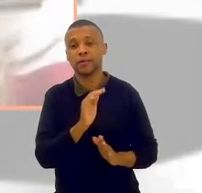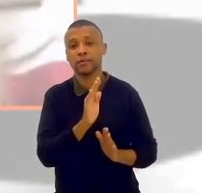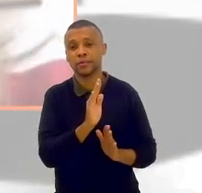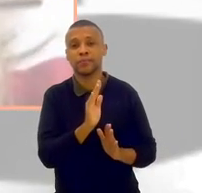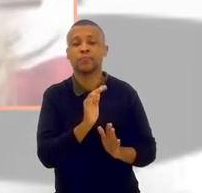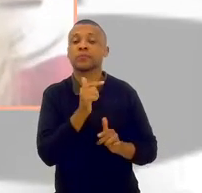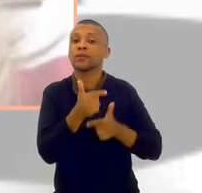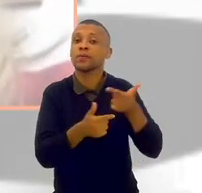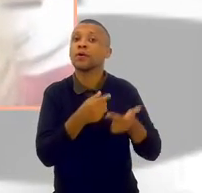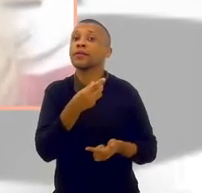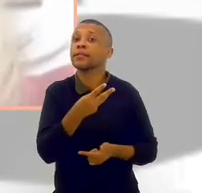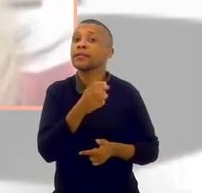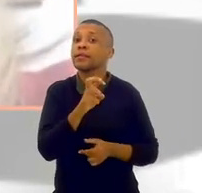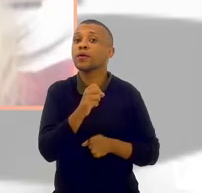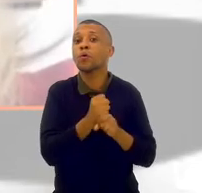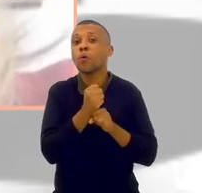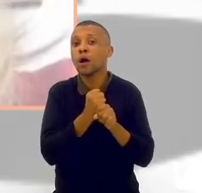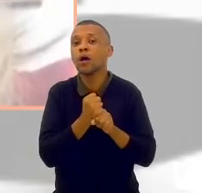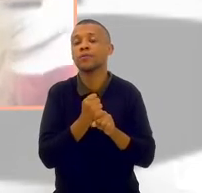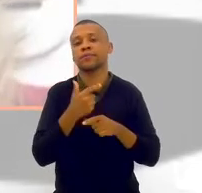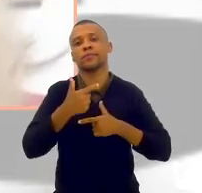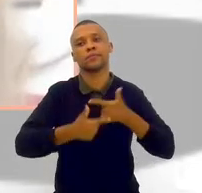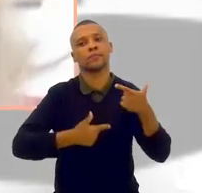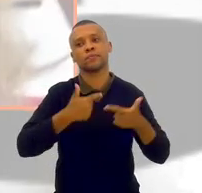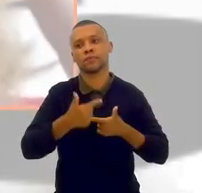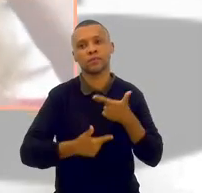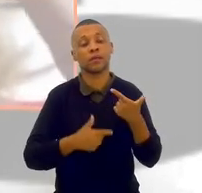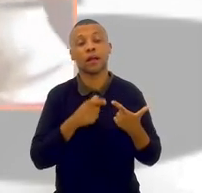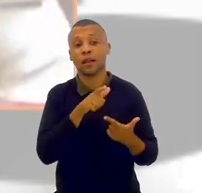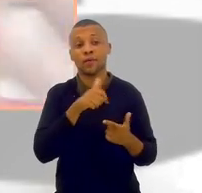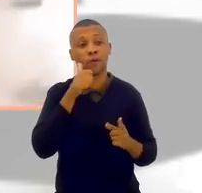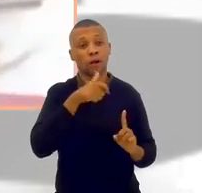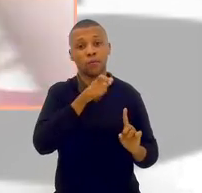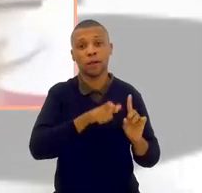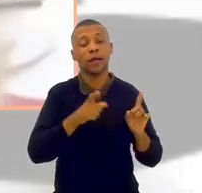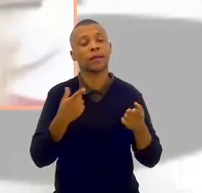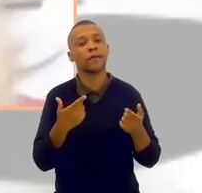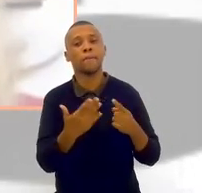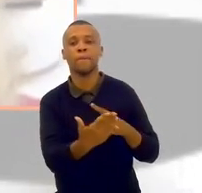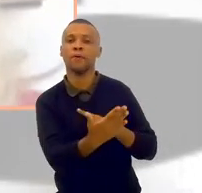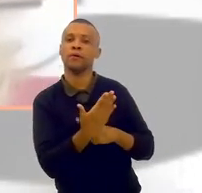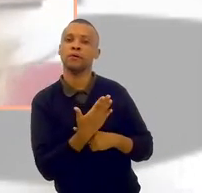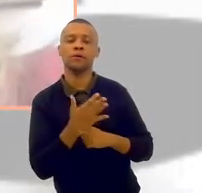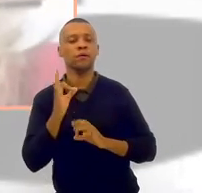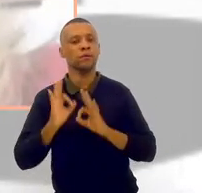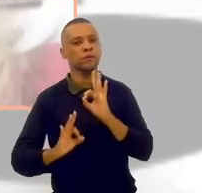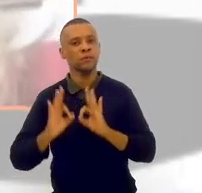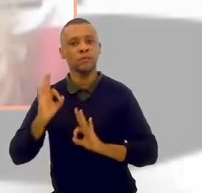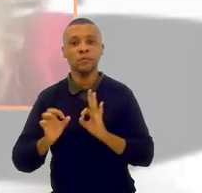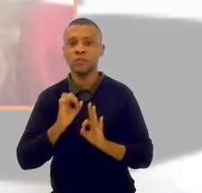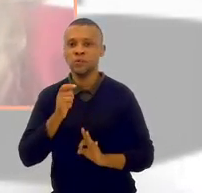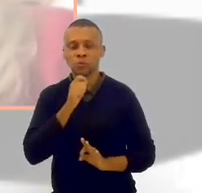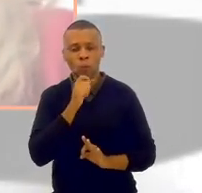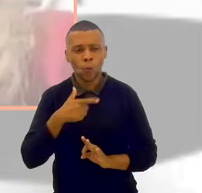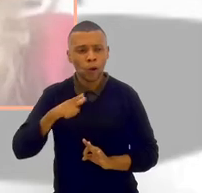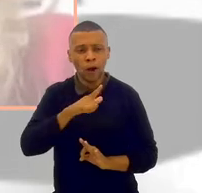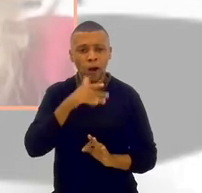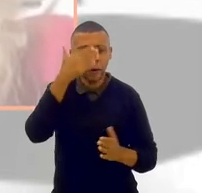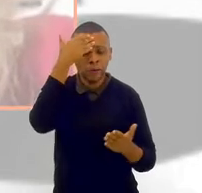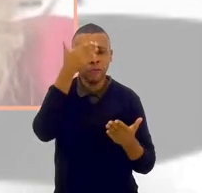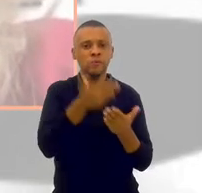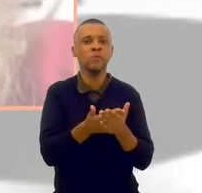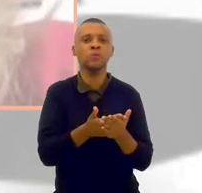que é uma graça, ficou 35 anos morando comigo, foi essa mulher que me ajudou a fazer tudo isso. Se eu não tivesse alguém de